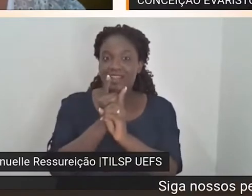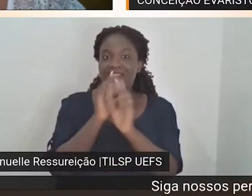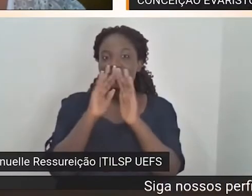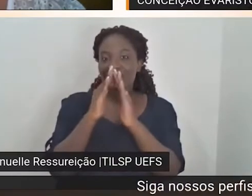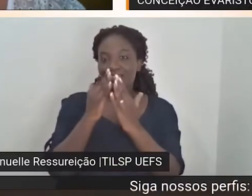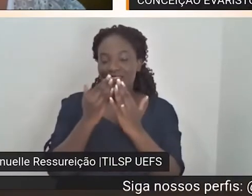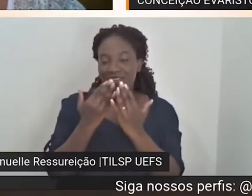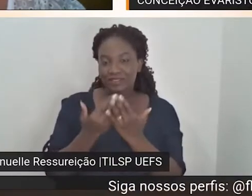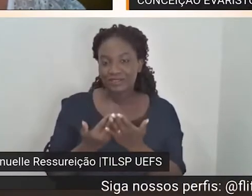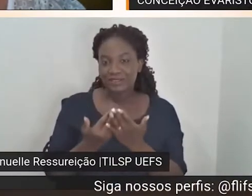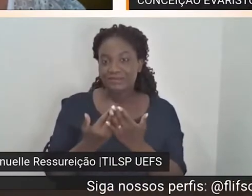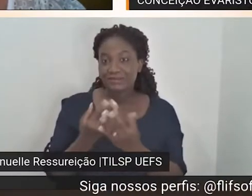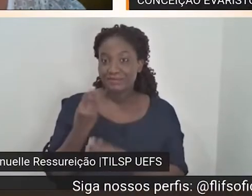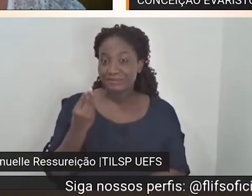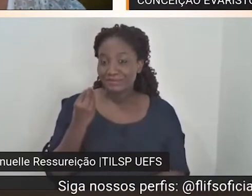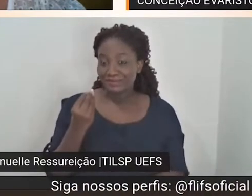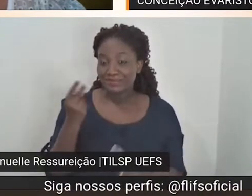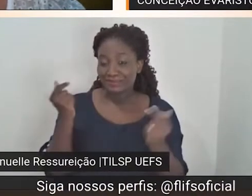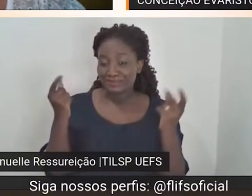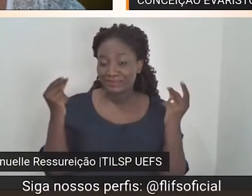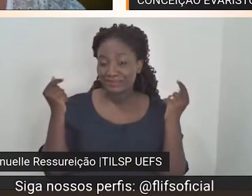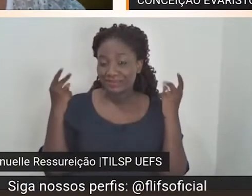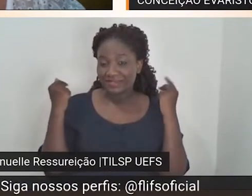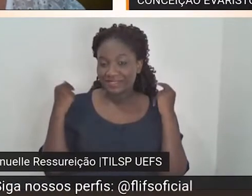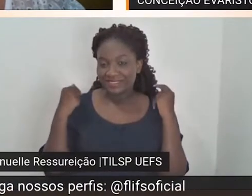Mas imagina quanto tempo tem, né?